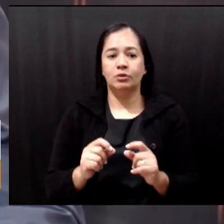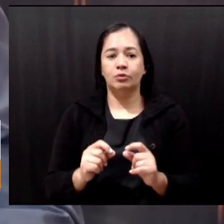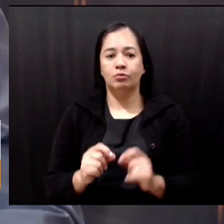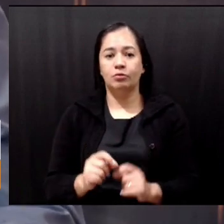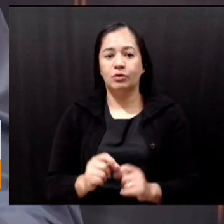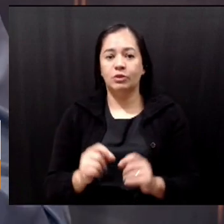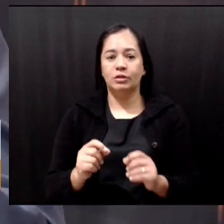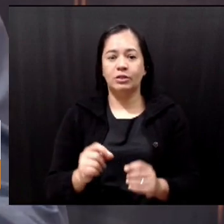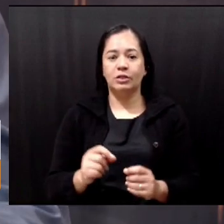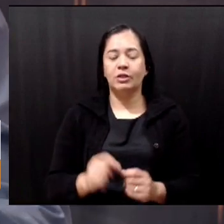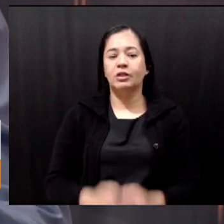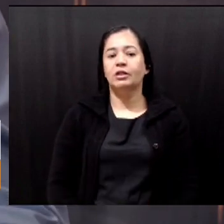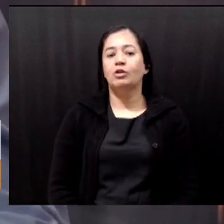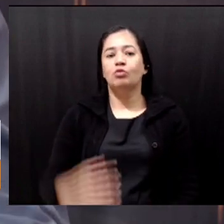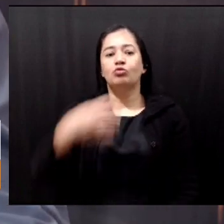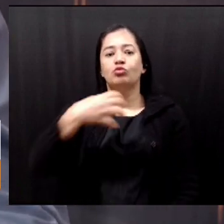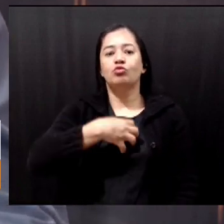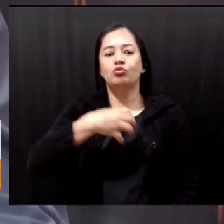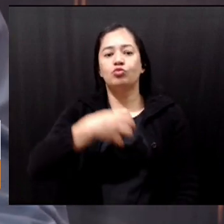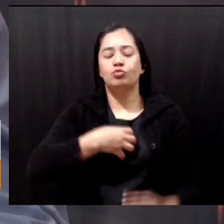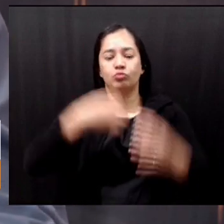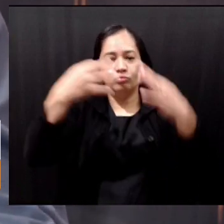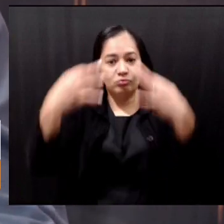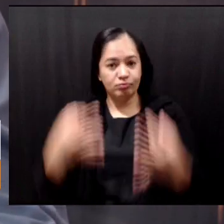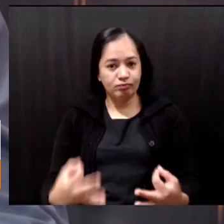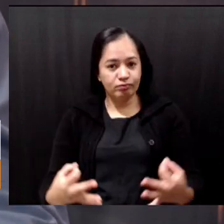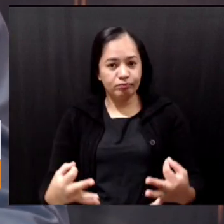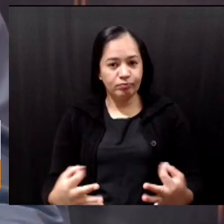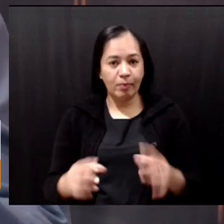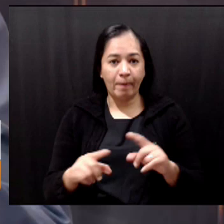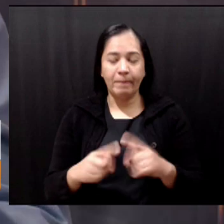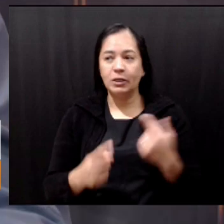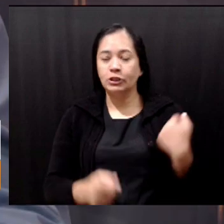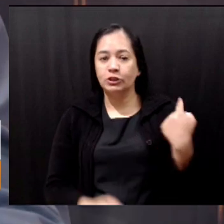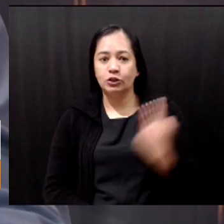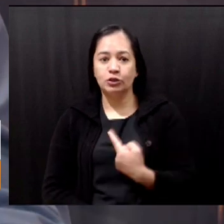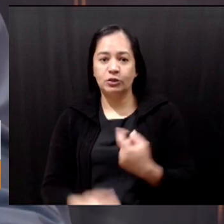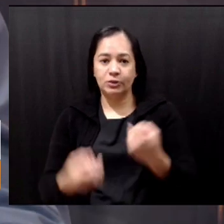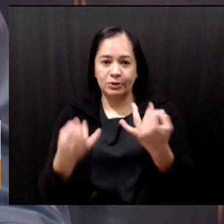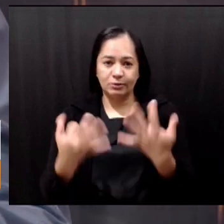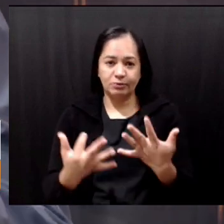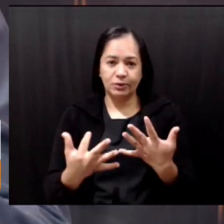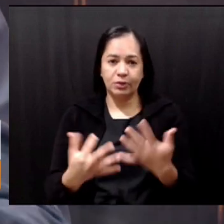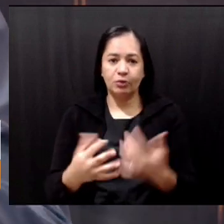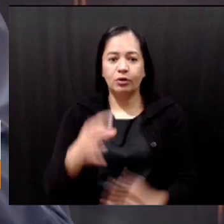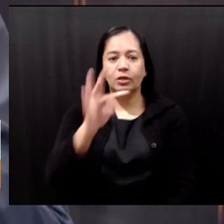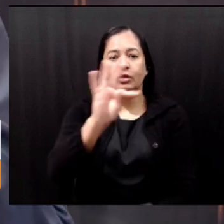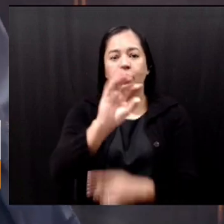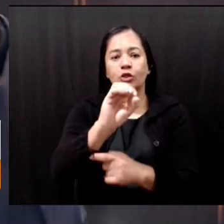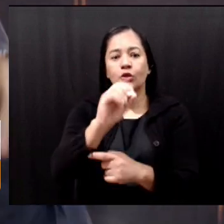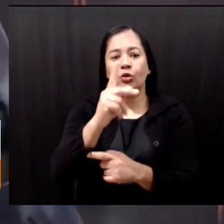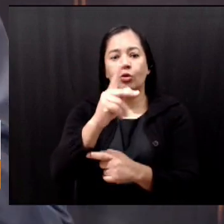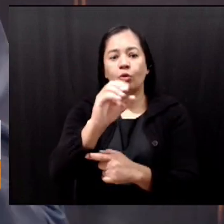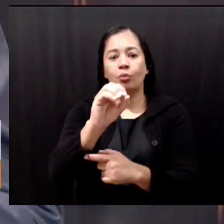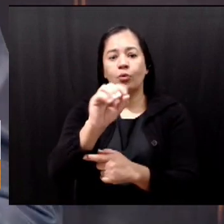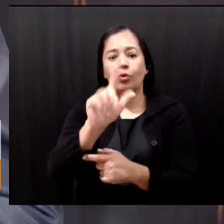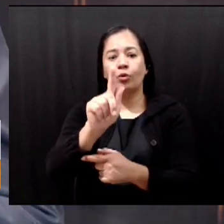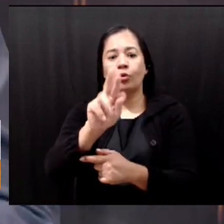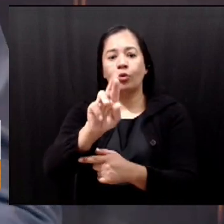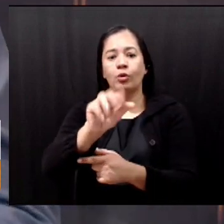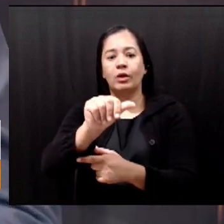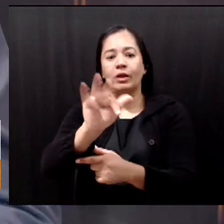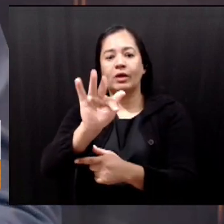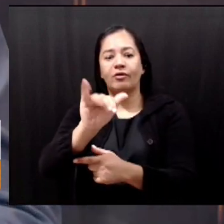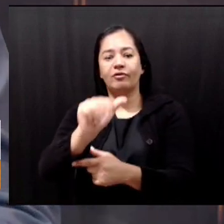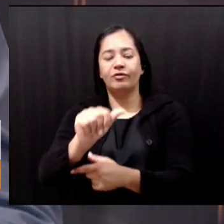exata, Uhum. né. Então, às vezes, a gente fala até sobre, topografia do comportamento, né, então Uau! a forma como o